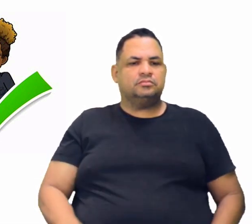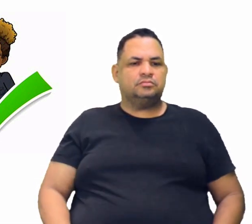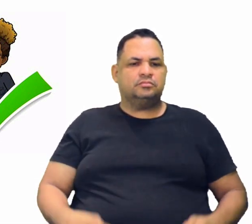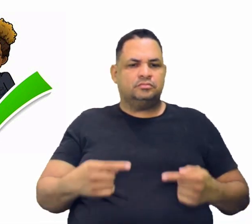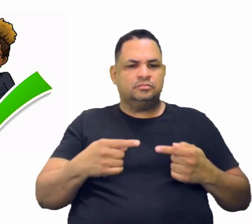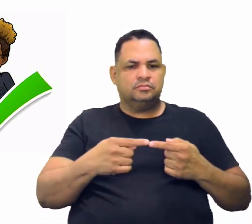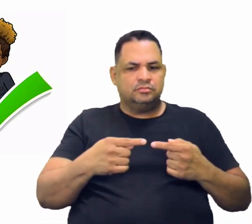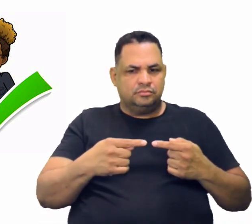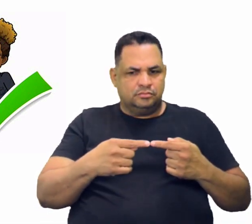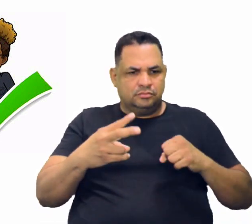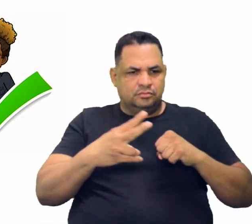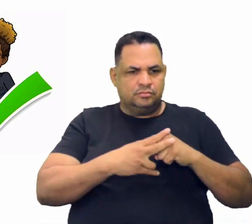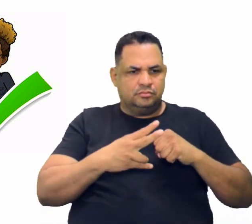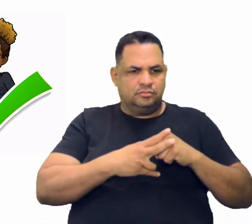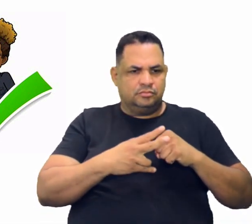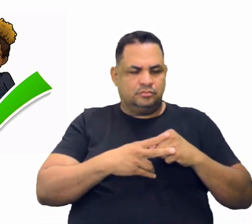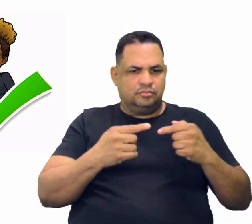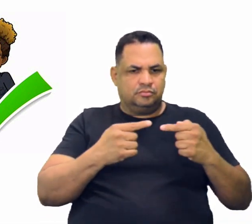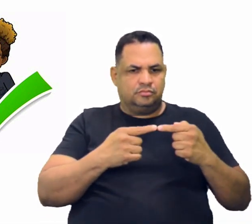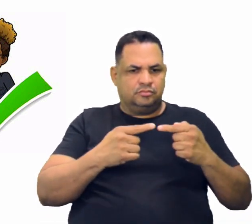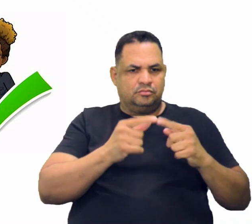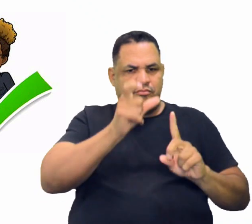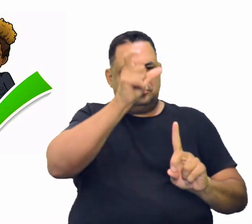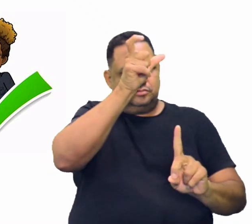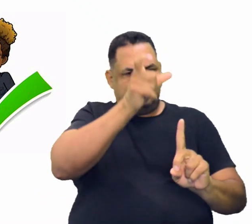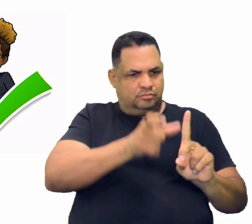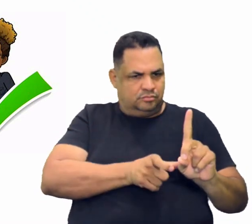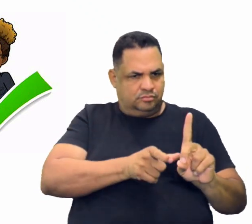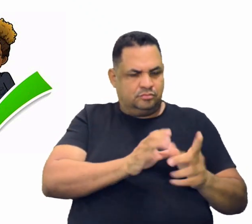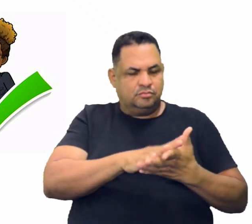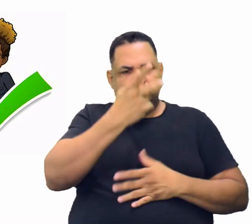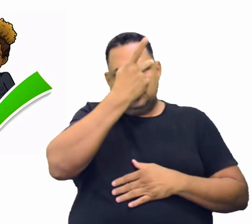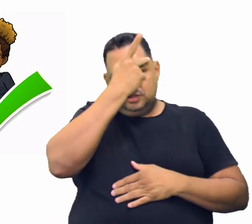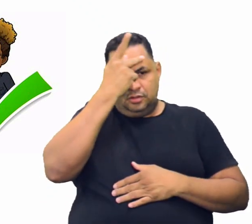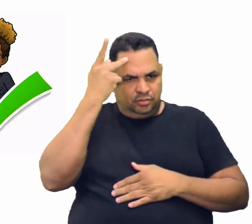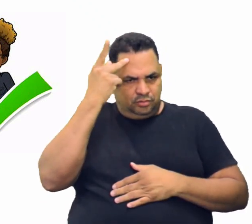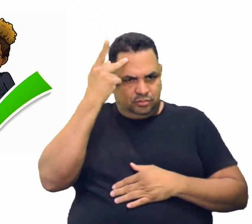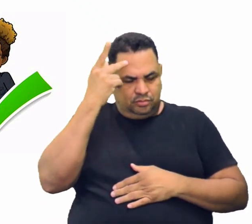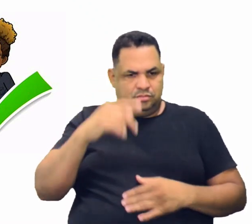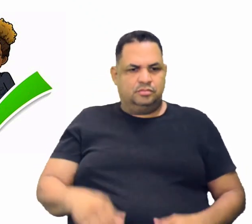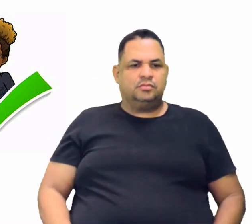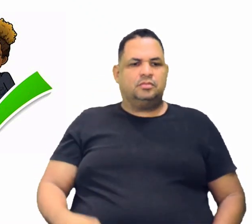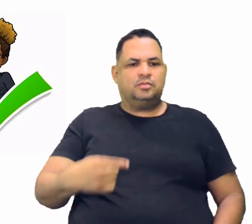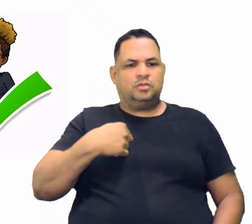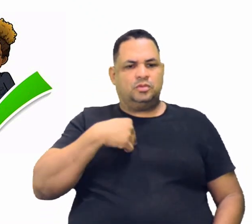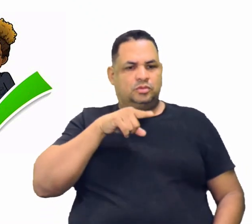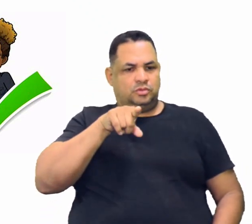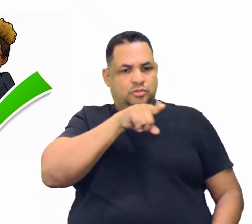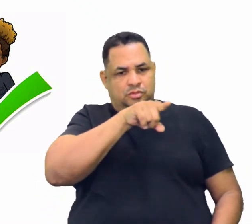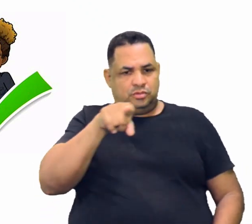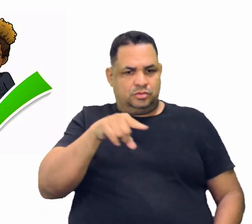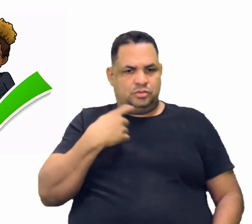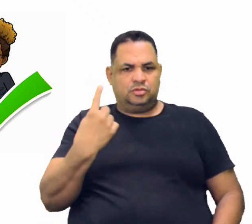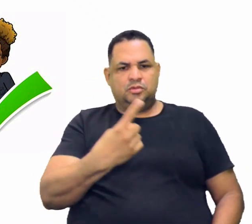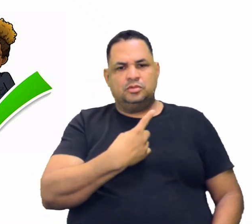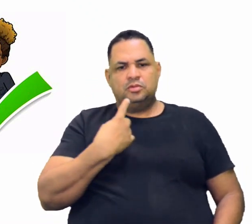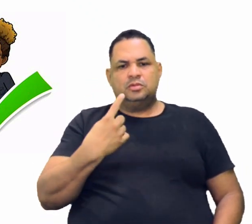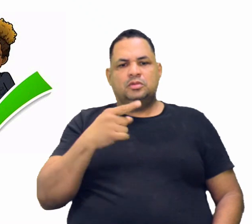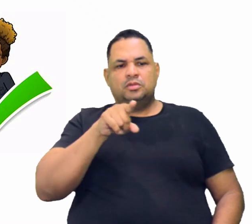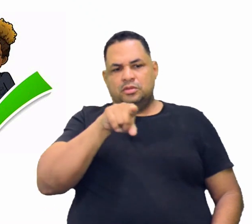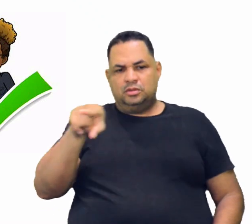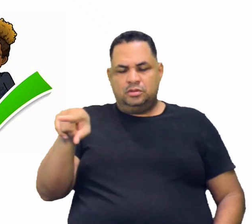O verbo concorda com o seu sujeito em pessoa, eu, tu, ele, nós, vós,